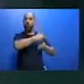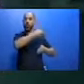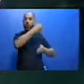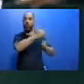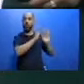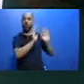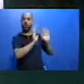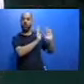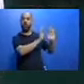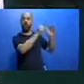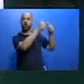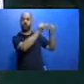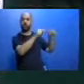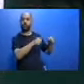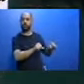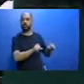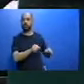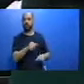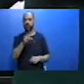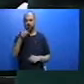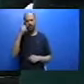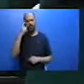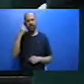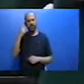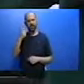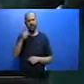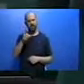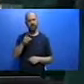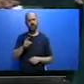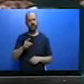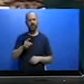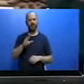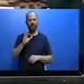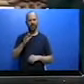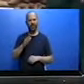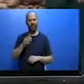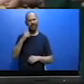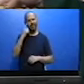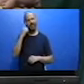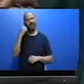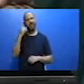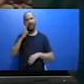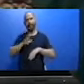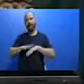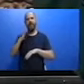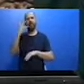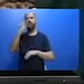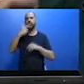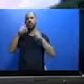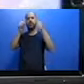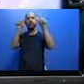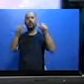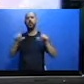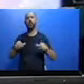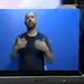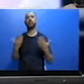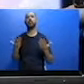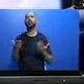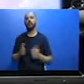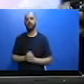pensa você saberia dizer qual foi o cartaz mais bonito que você já viu oi